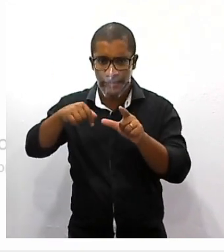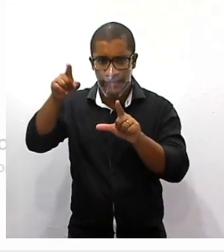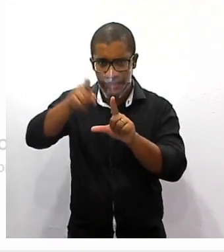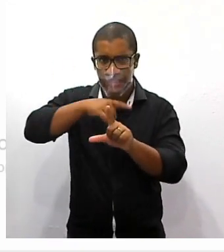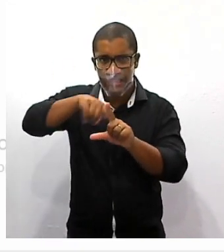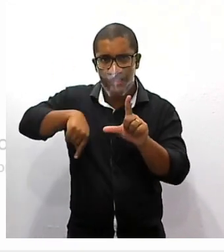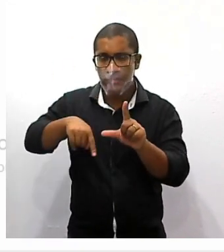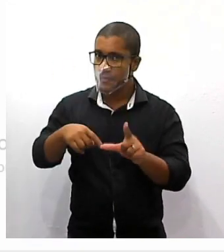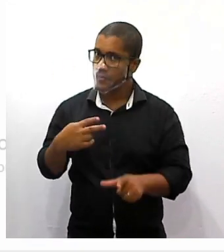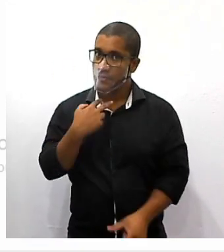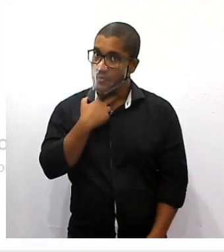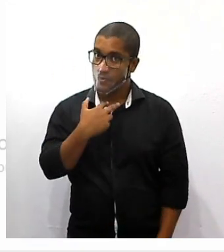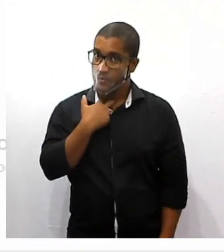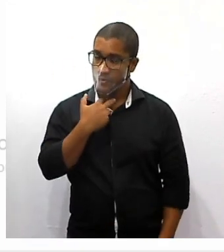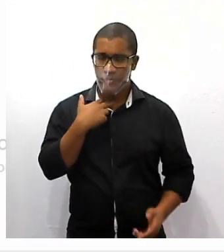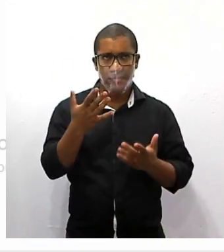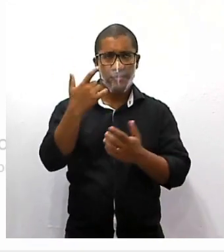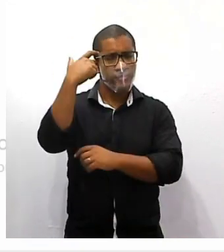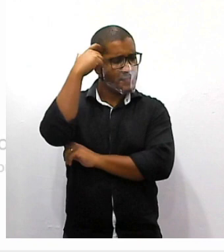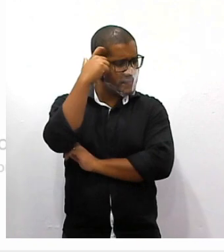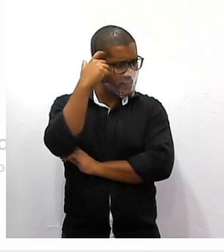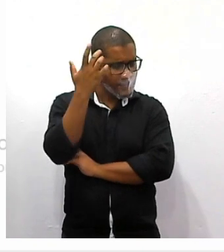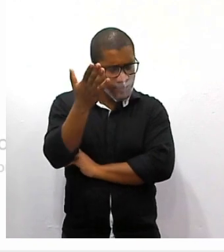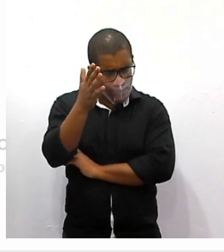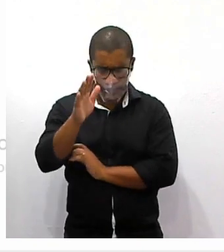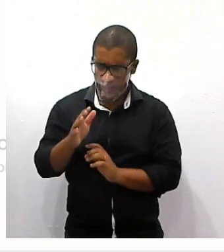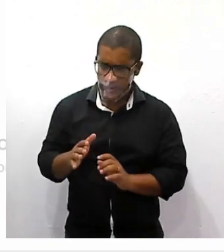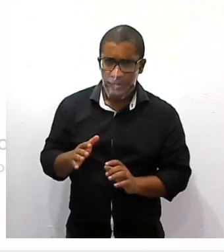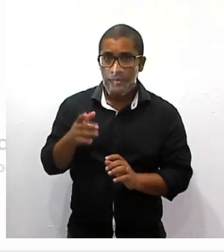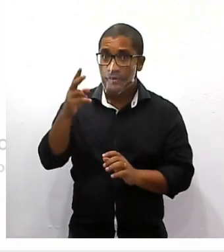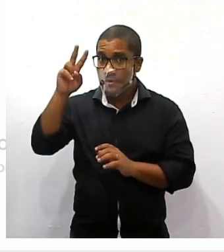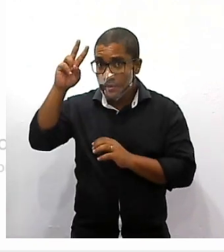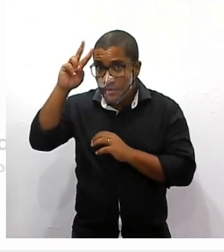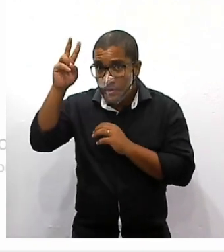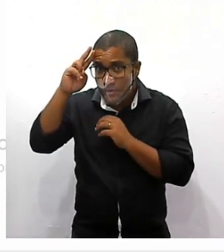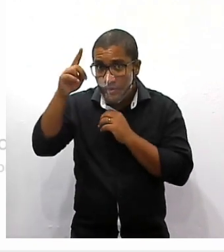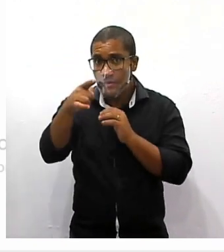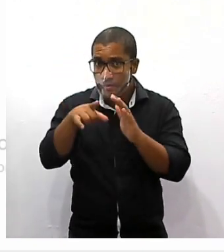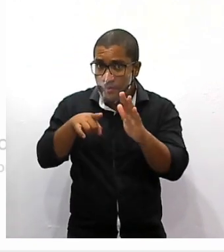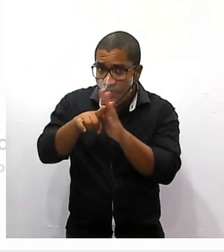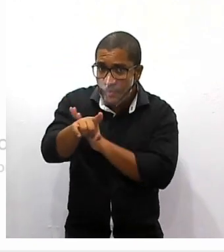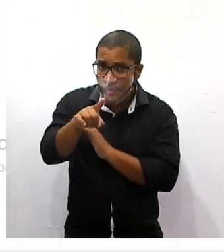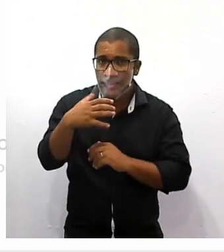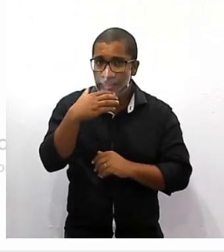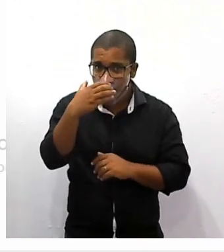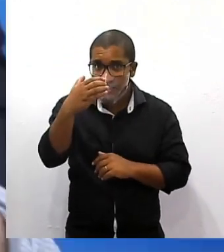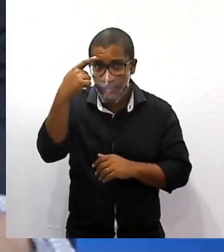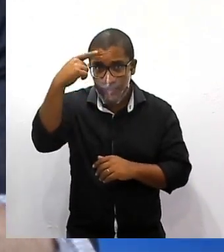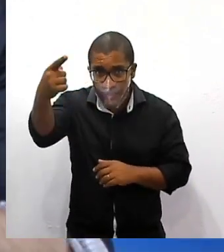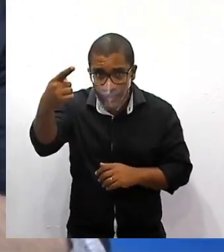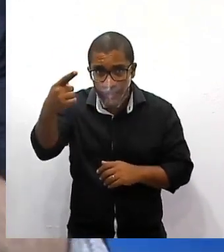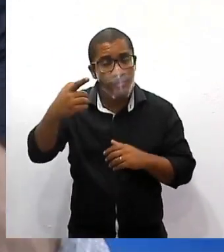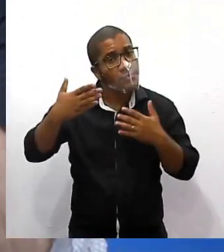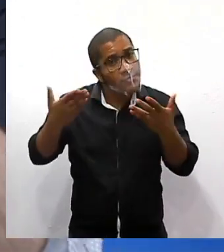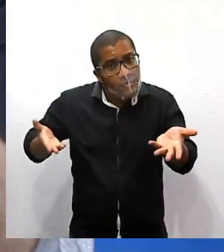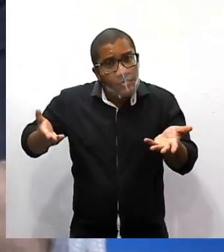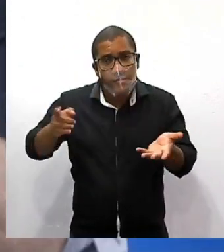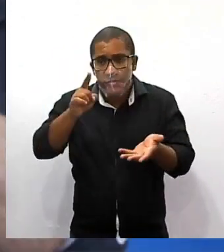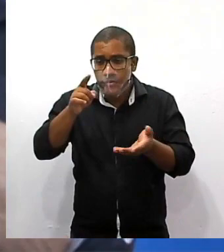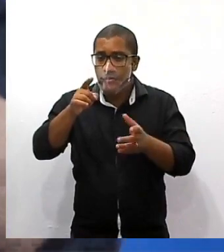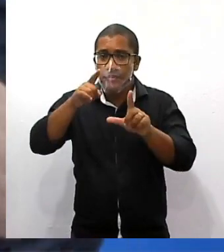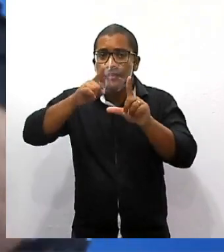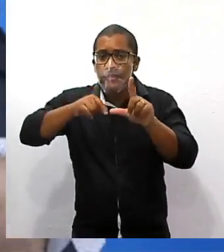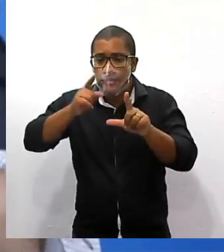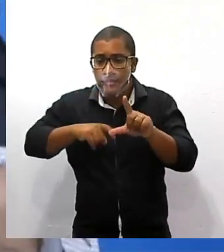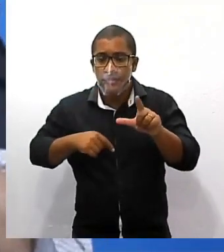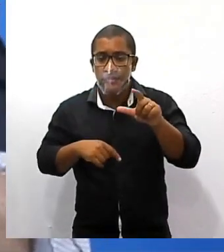você deve estar pensando assim, mas Paulinho, vê só. Na segunda-feira, aquela questão da maçã que você fez, você cancelou a